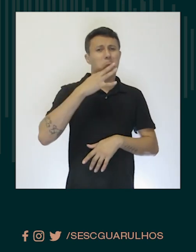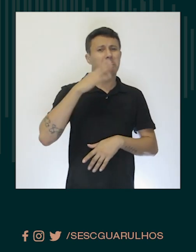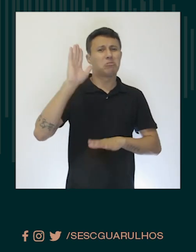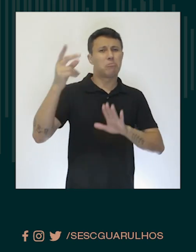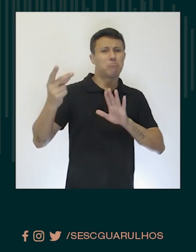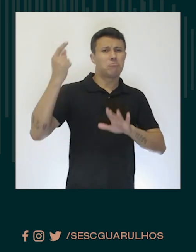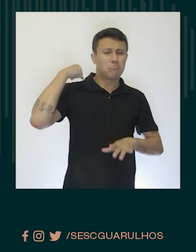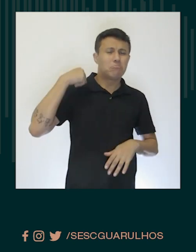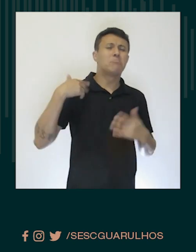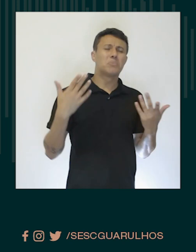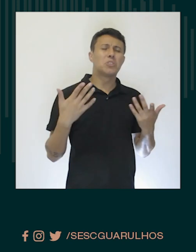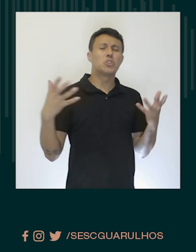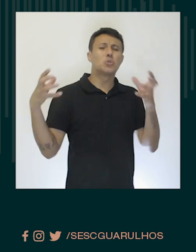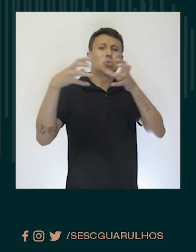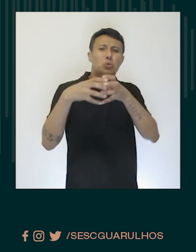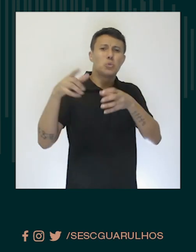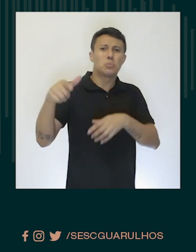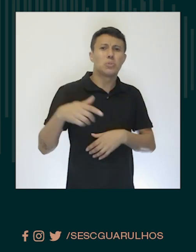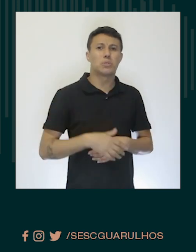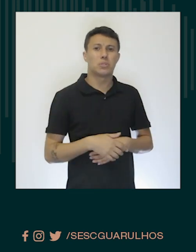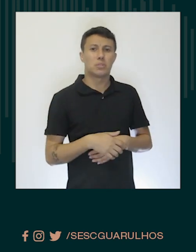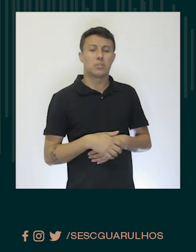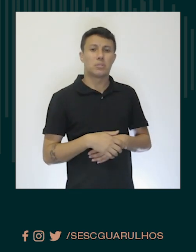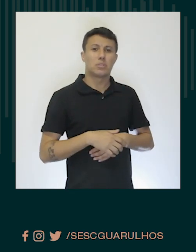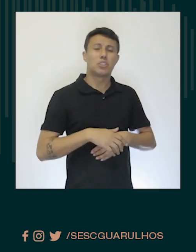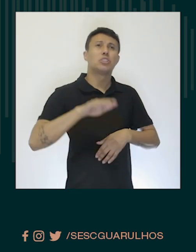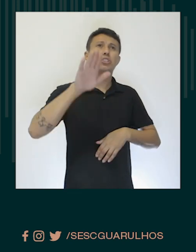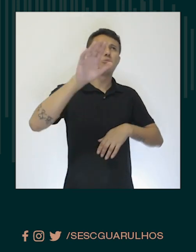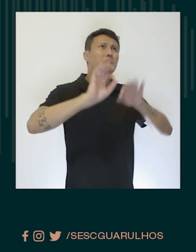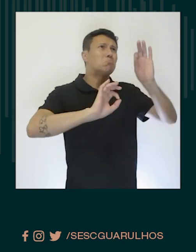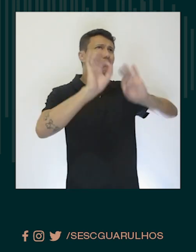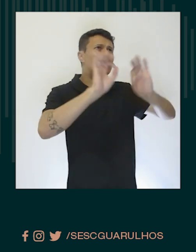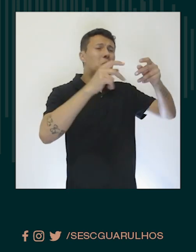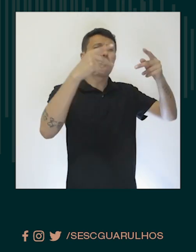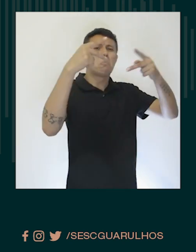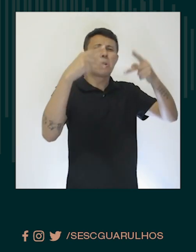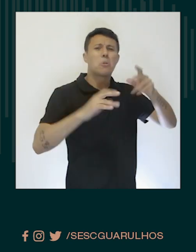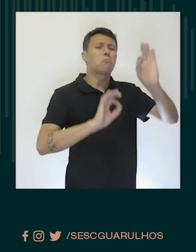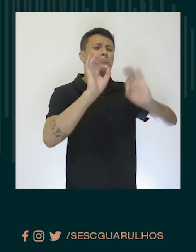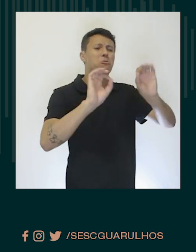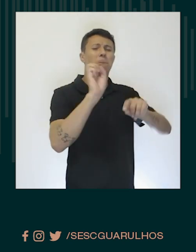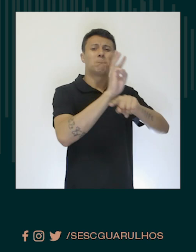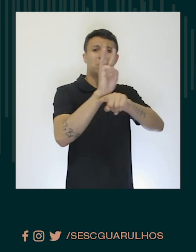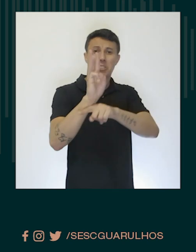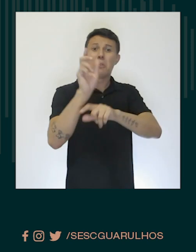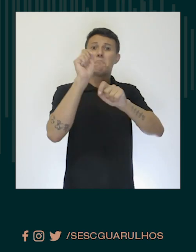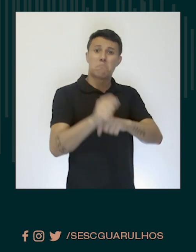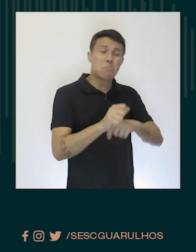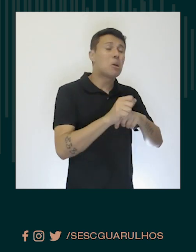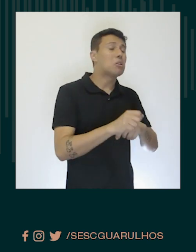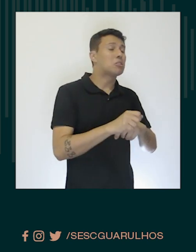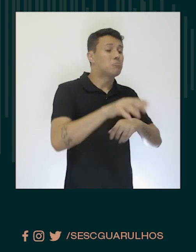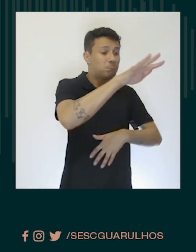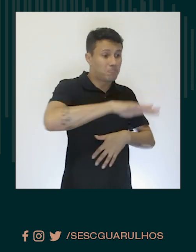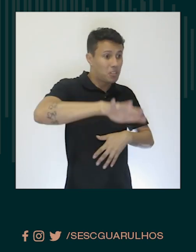ela, junto com essa galera, algum programador montou lá um site onde você pode navegar dentro de um